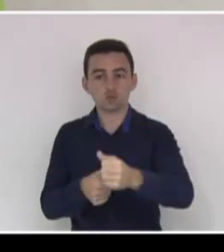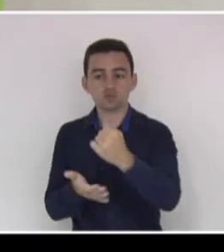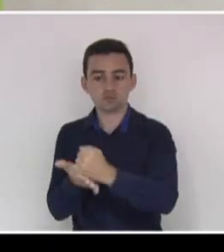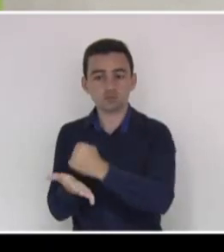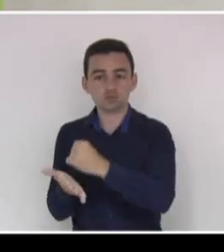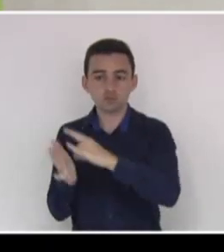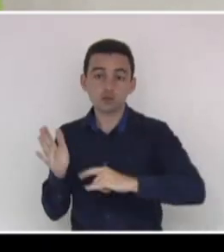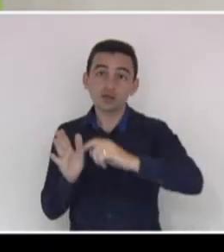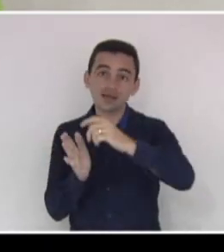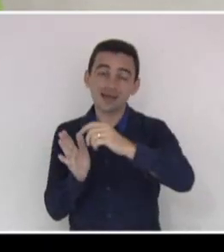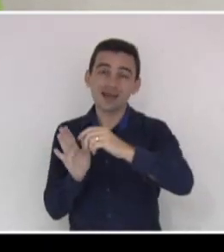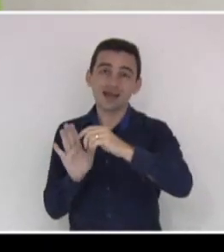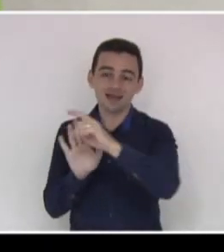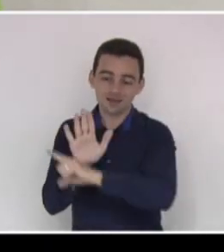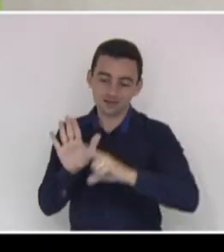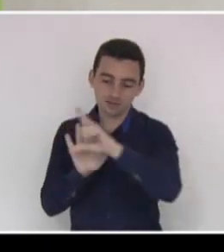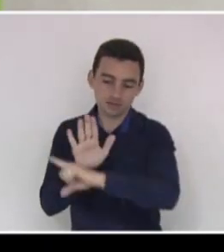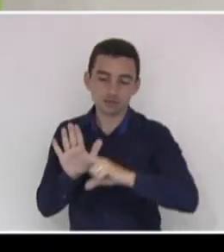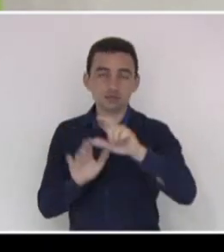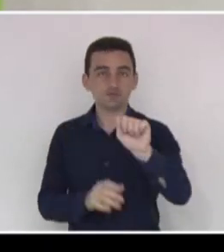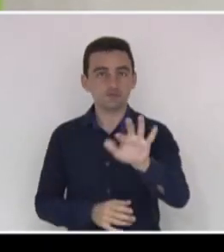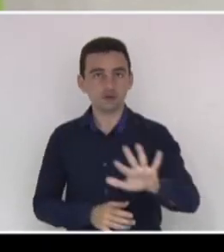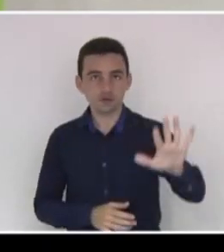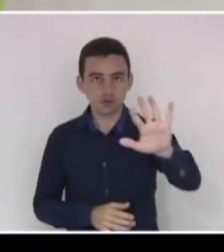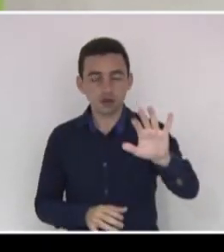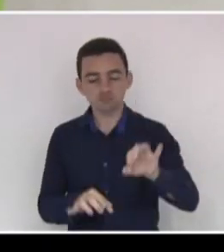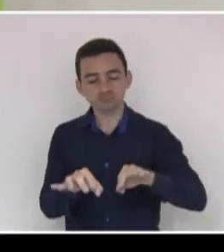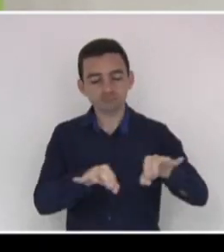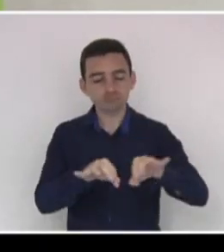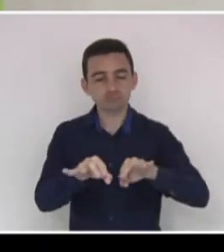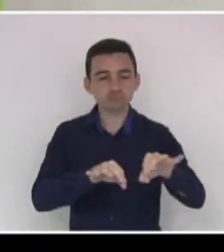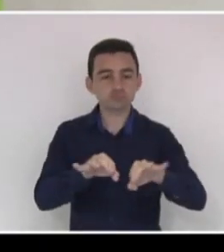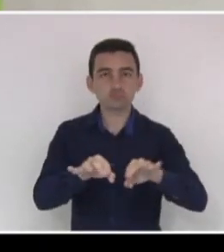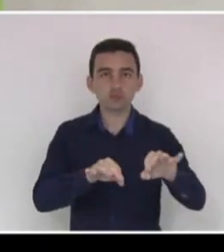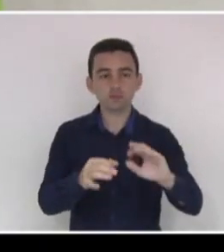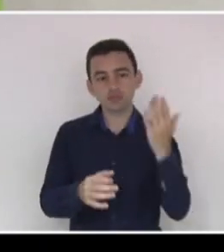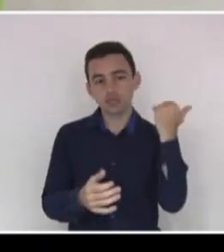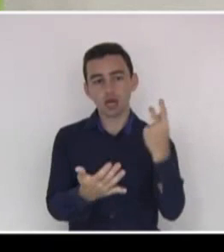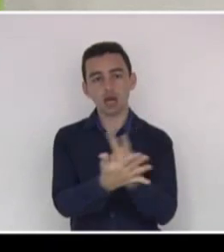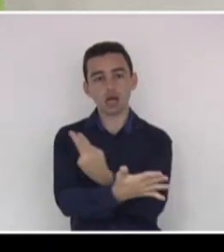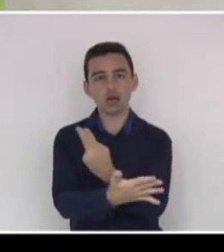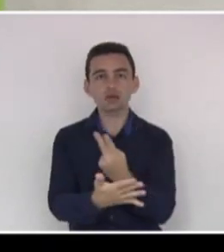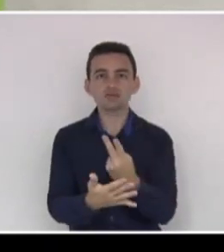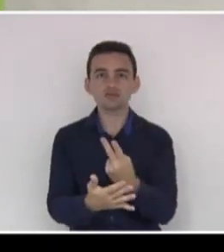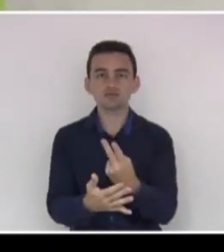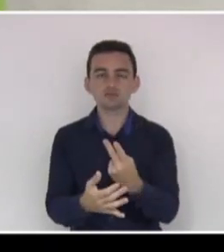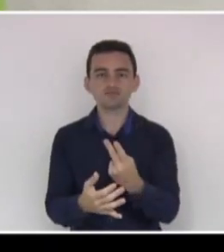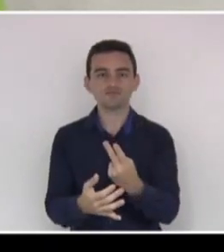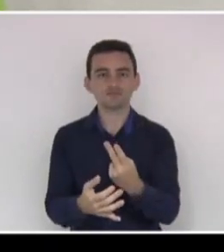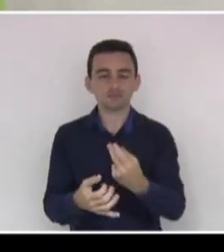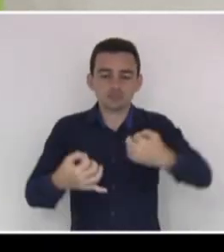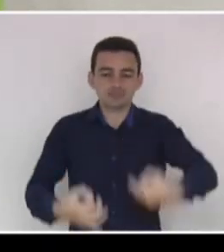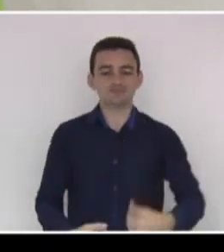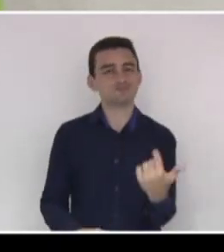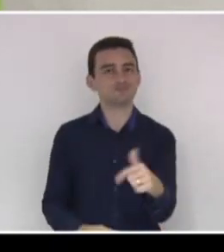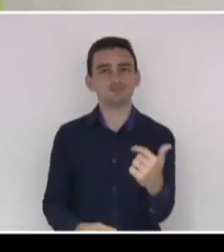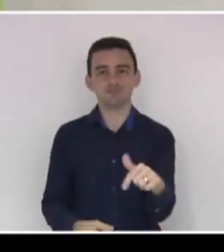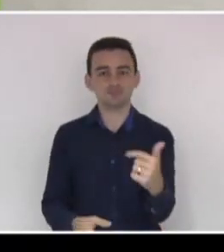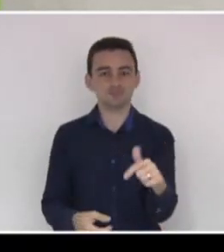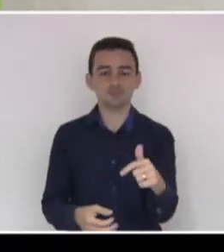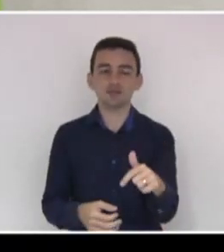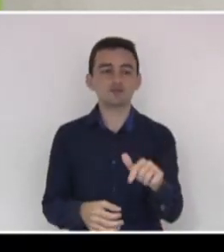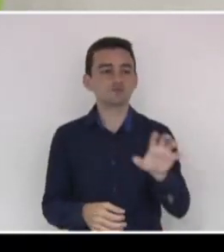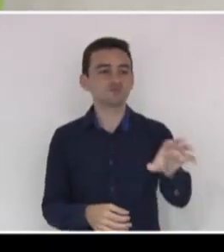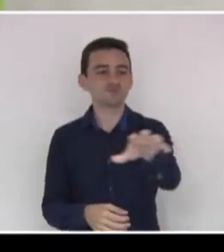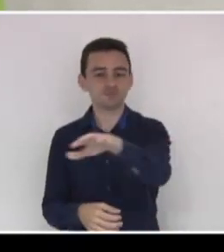legislação federal e corrigir essas distorções e injustiça com os municípios